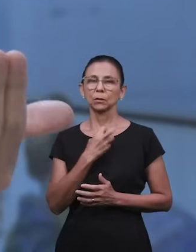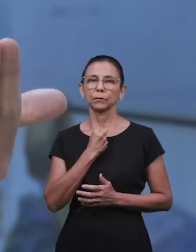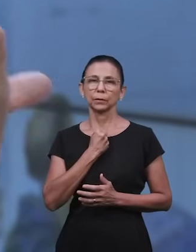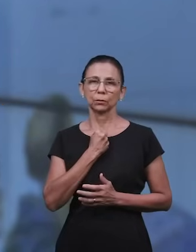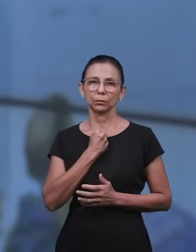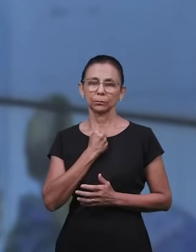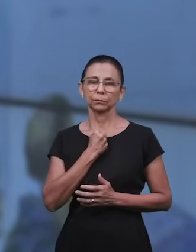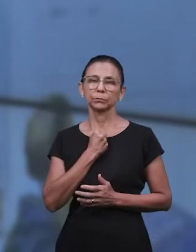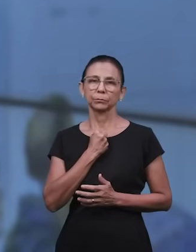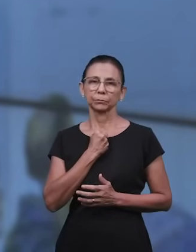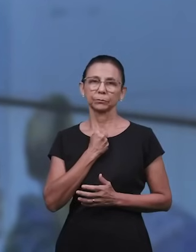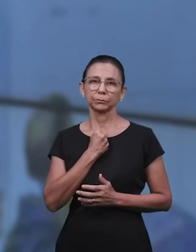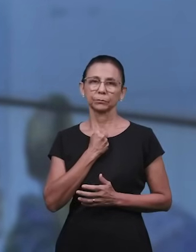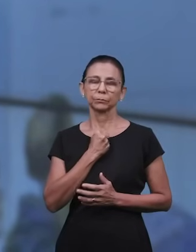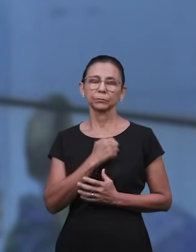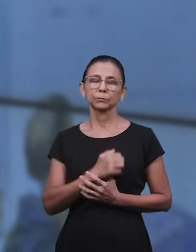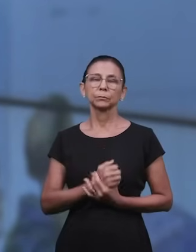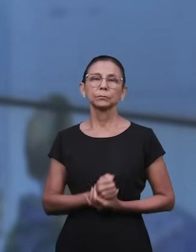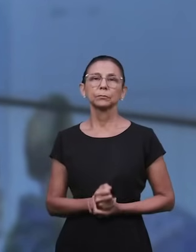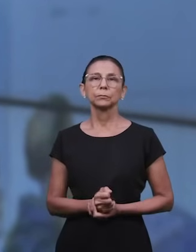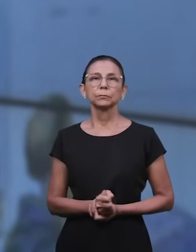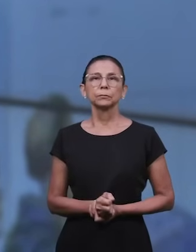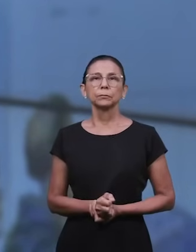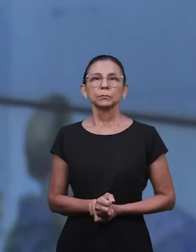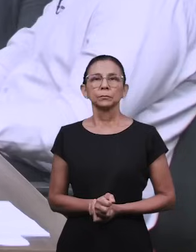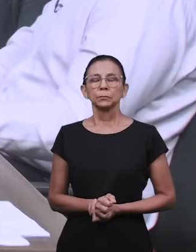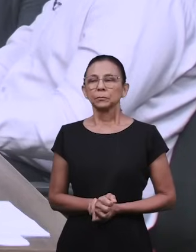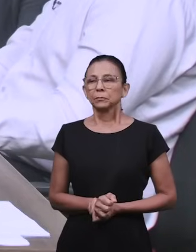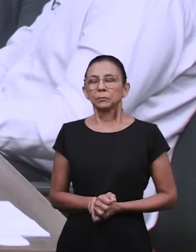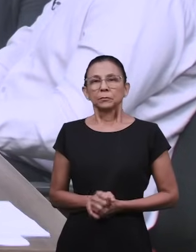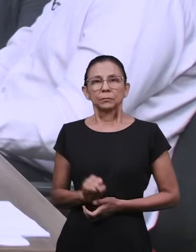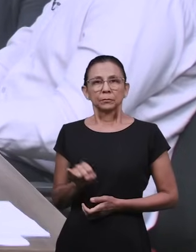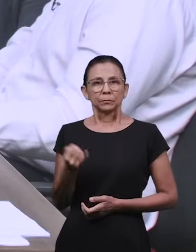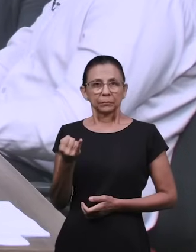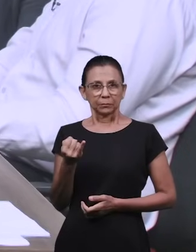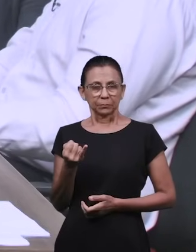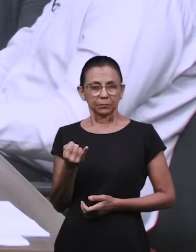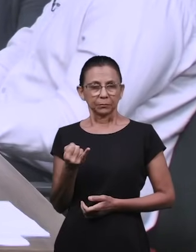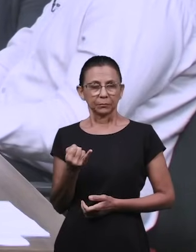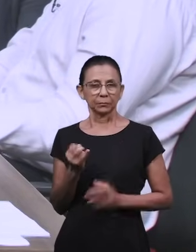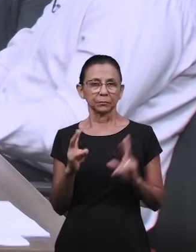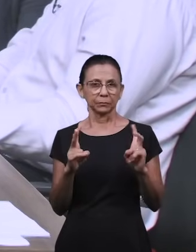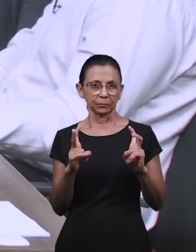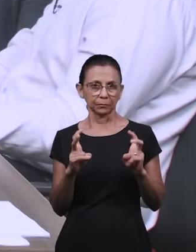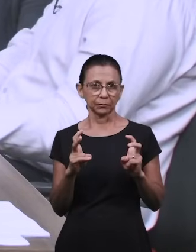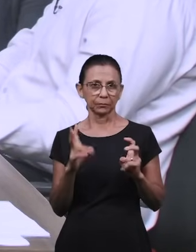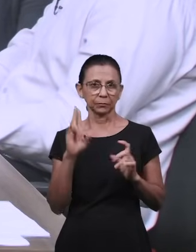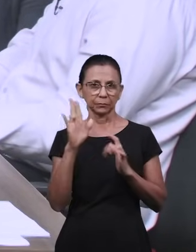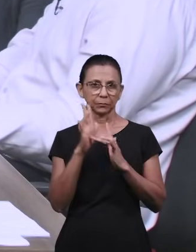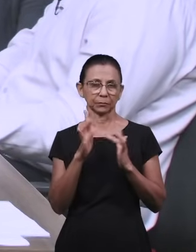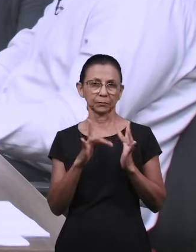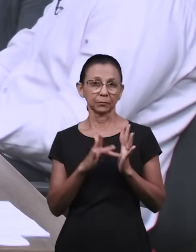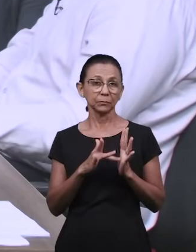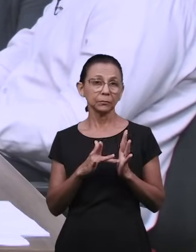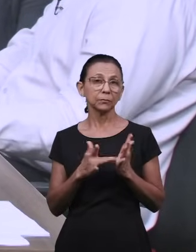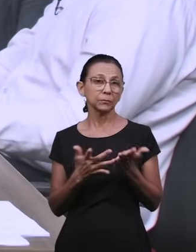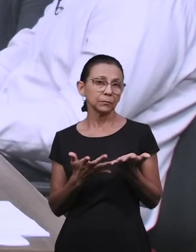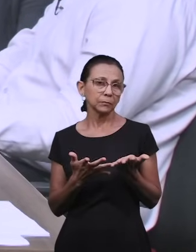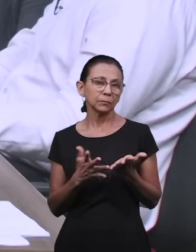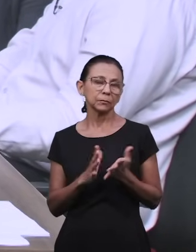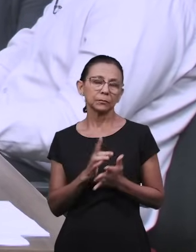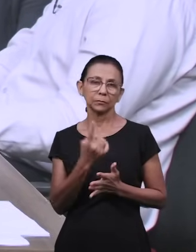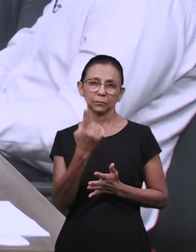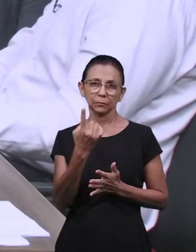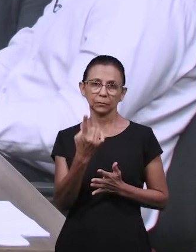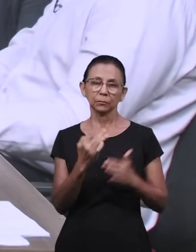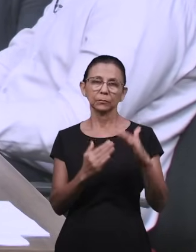o homem a ter uma experiência com o Senhor. Glória a Jesus. Eu quero aproveitar, né, já que nós estamos falando do Senhor Jesus,